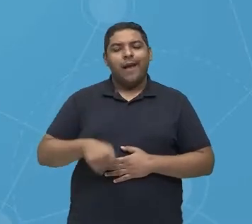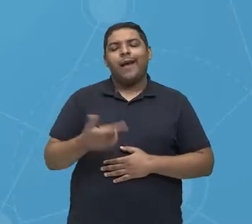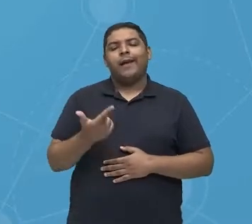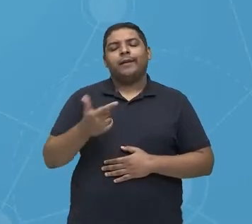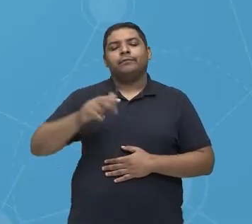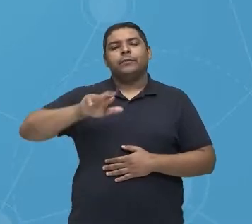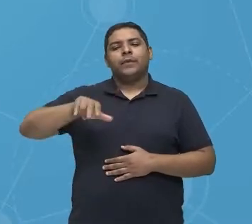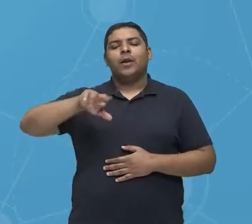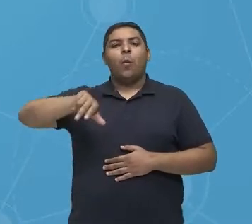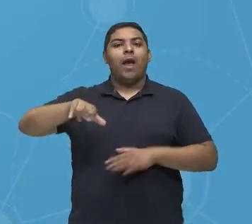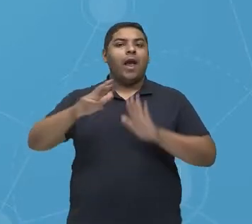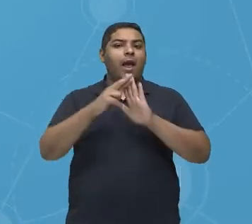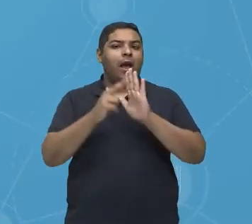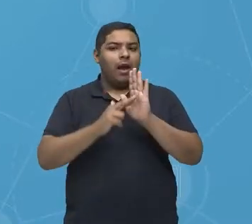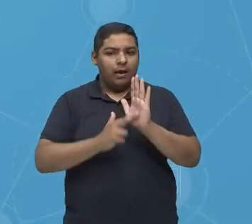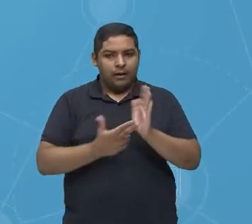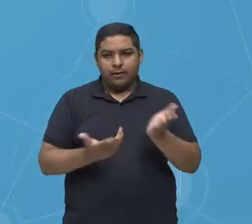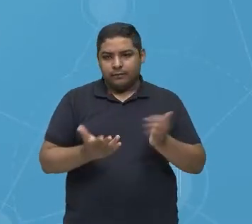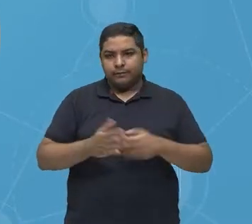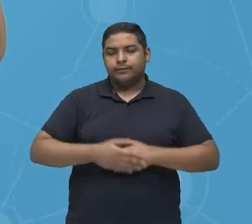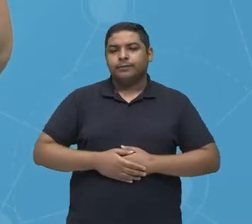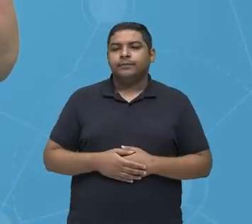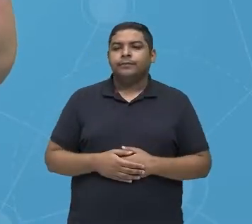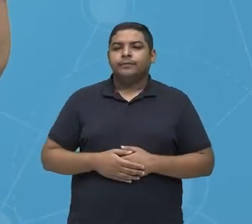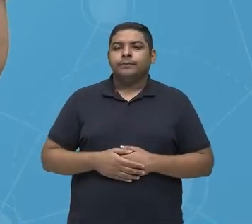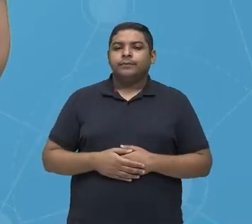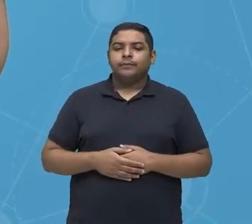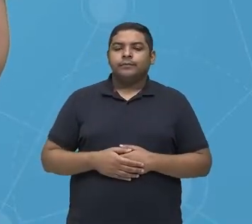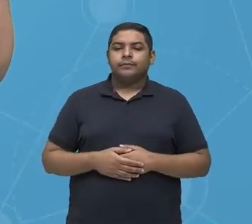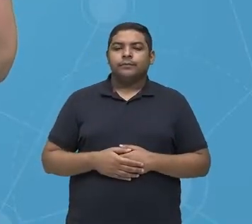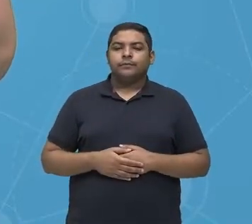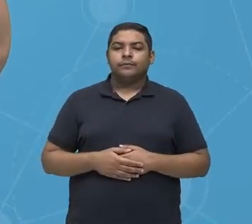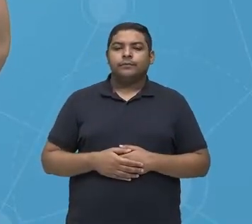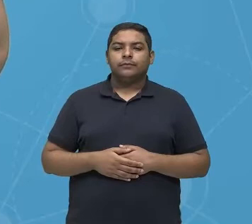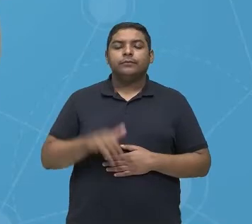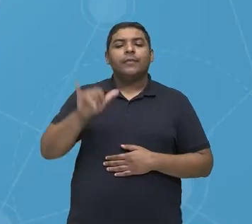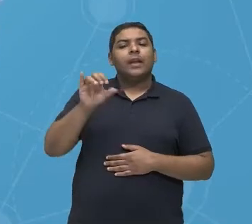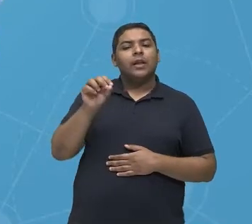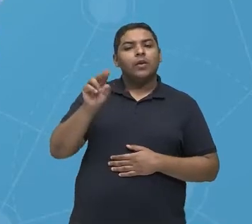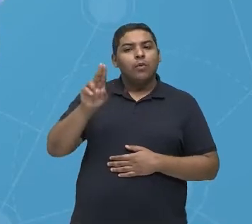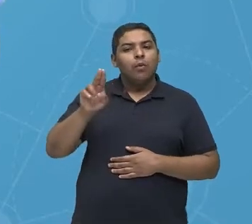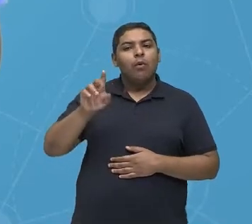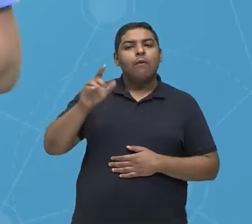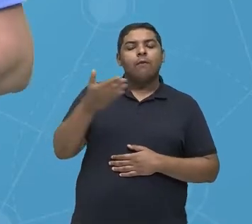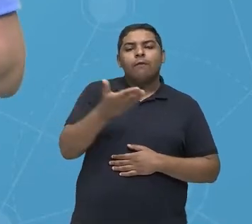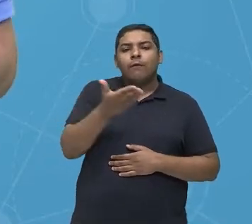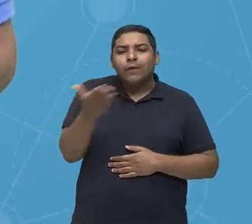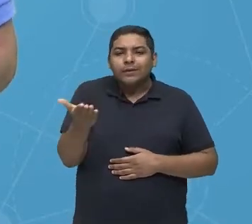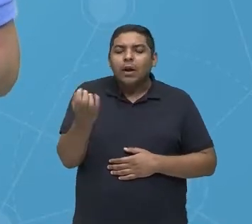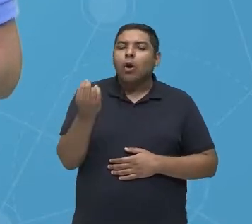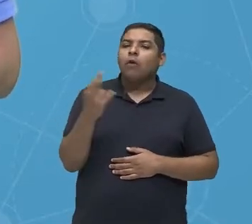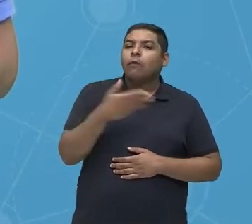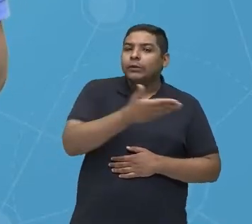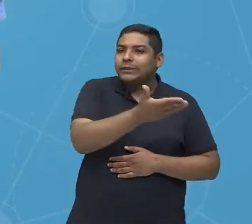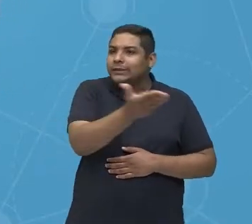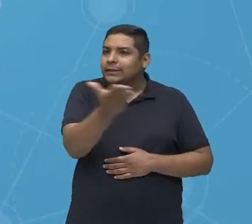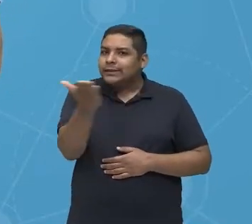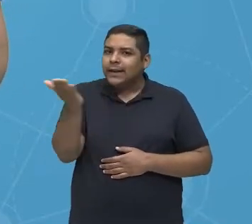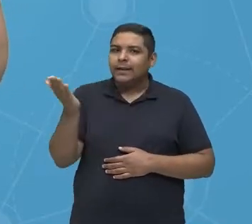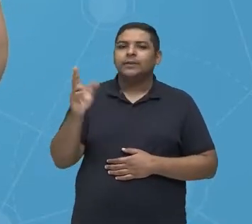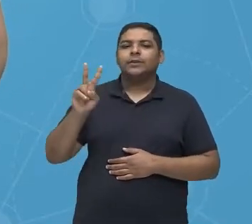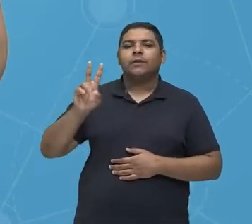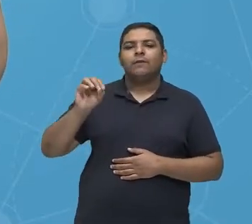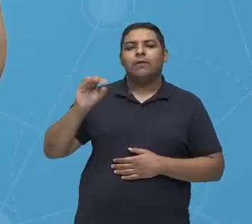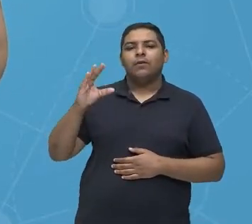you significa você ou vocês. Então, eu vou utilizar o you para você ou para vocês e é o contexto que vai indicar se eu estou falando de